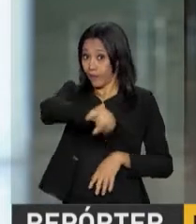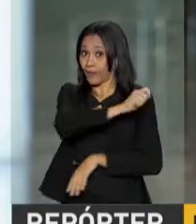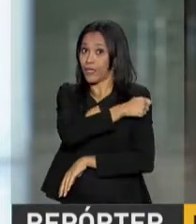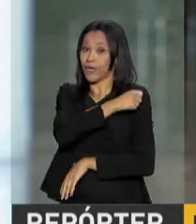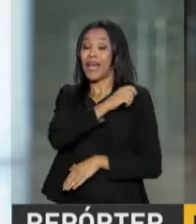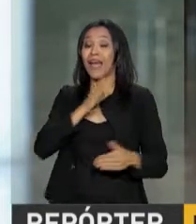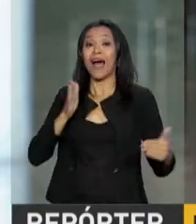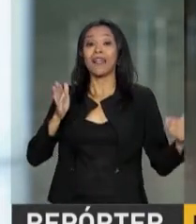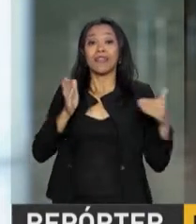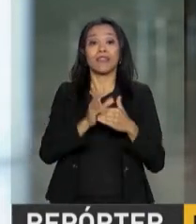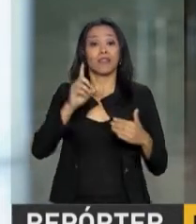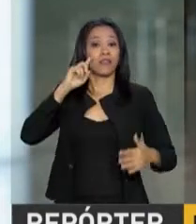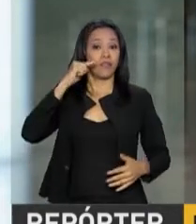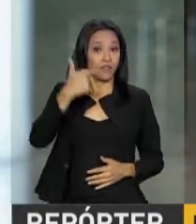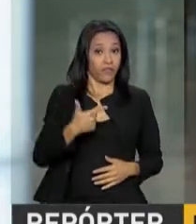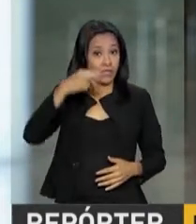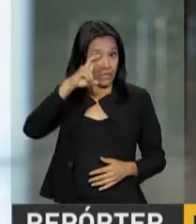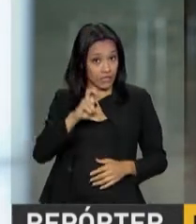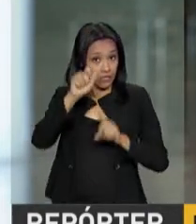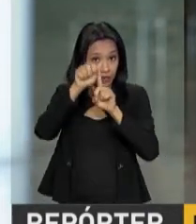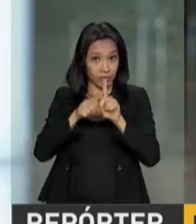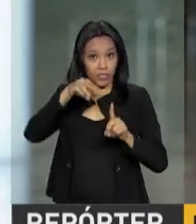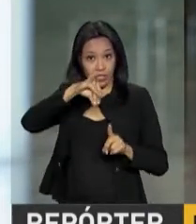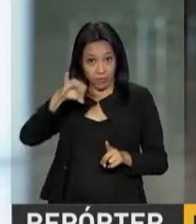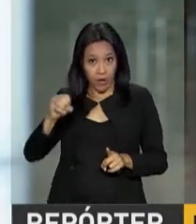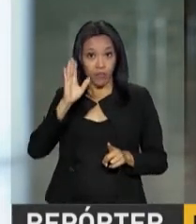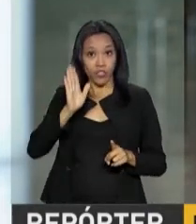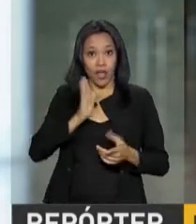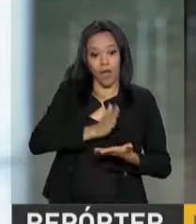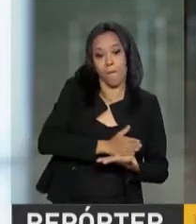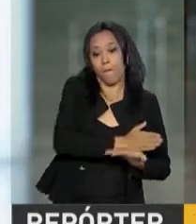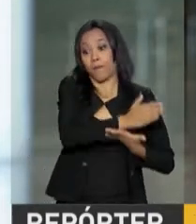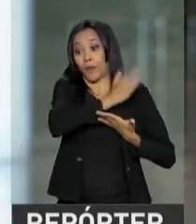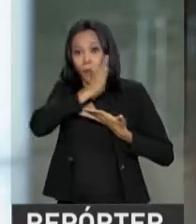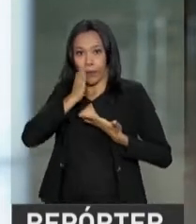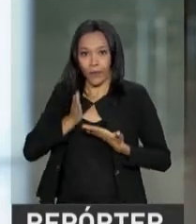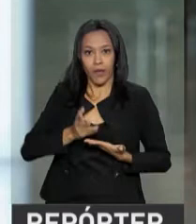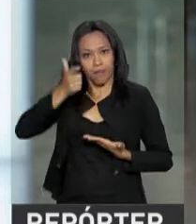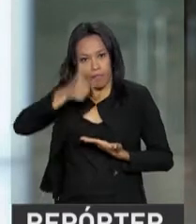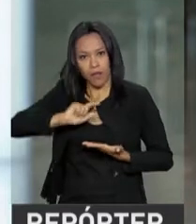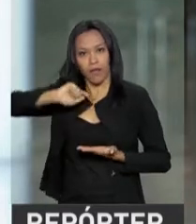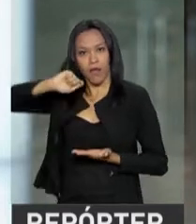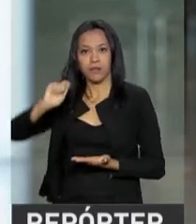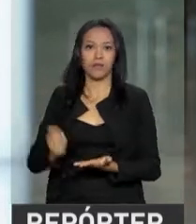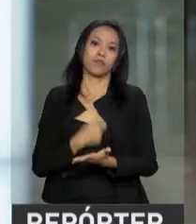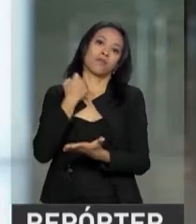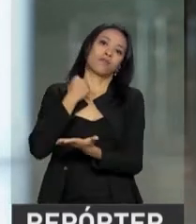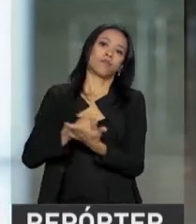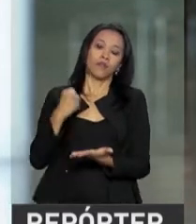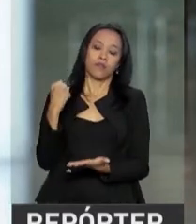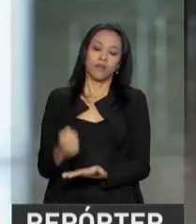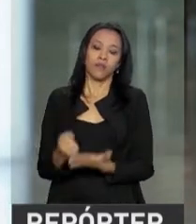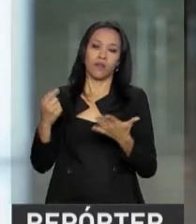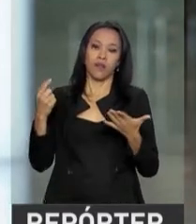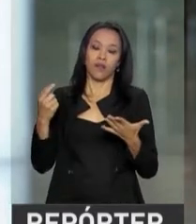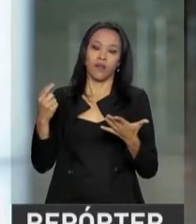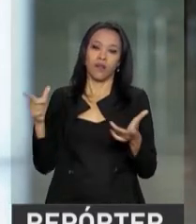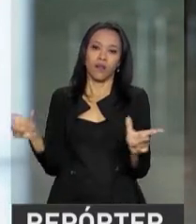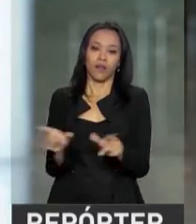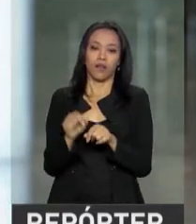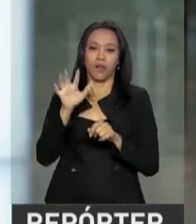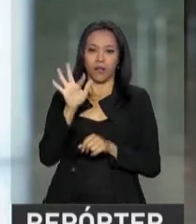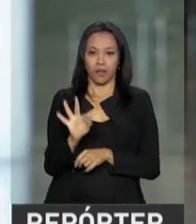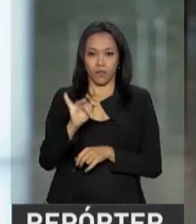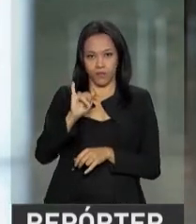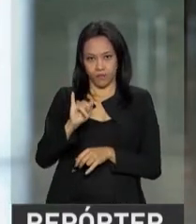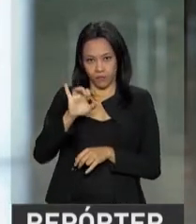25 de maio para prorrogar, para assinar aí o contrato de prorrogação dos contratos do Fundo de